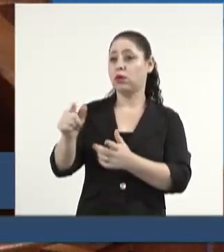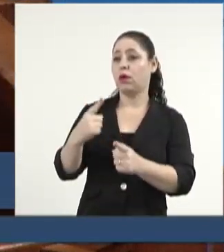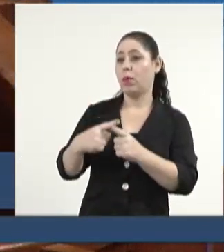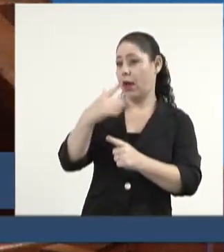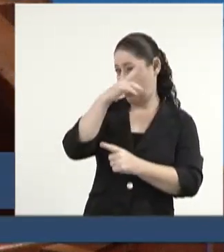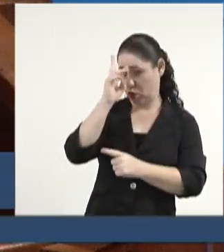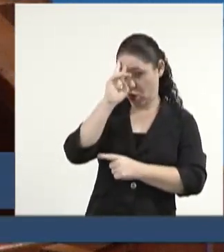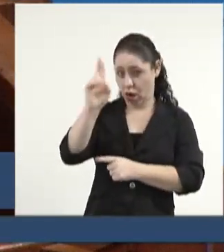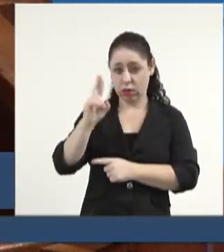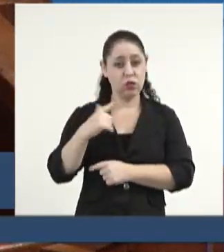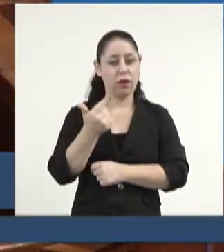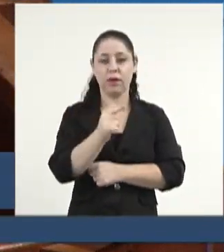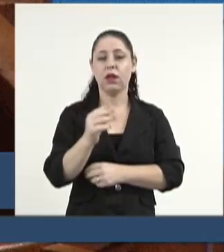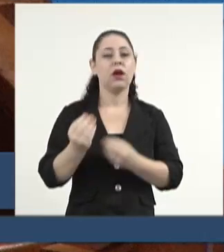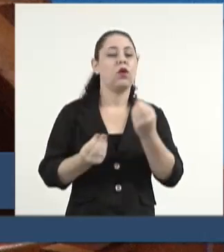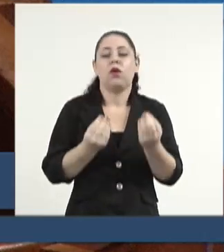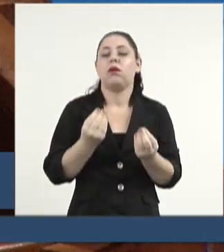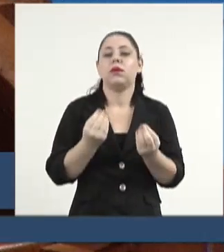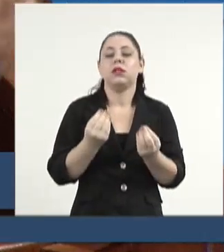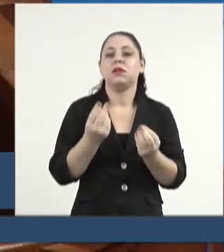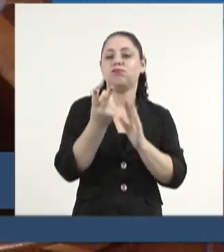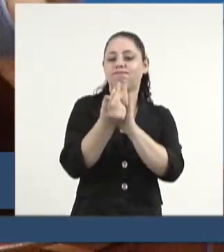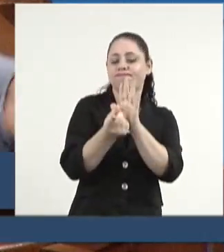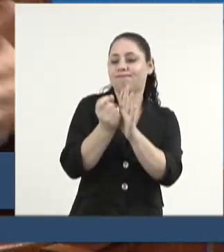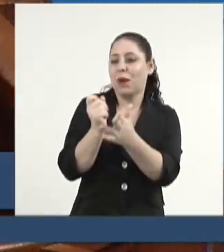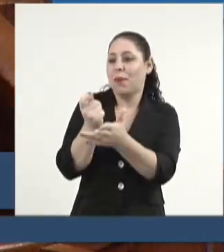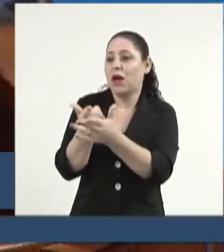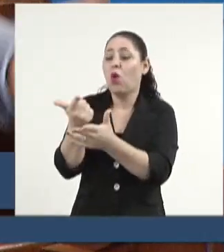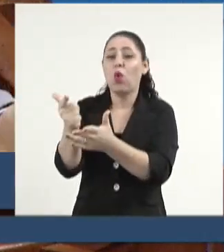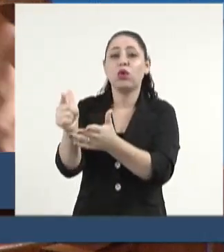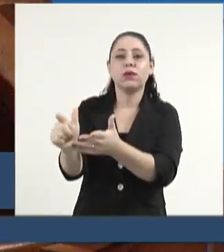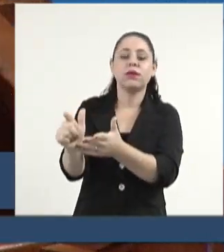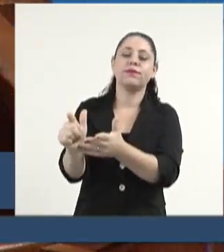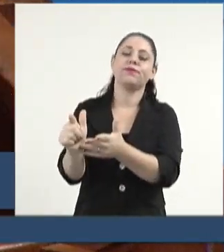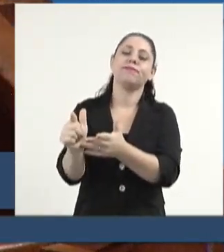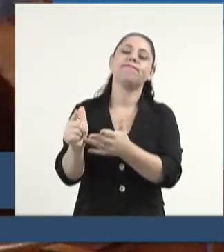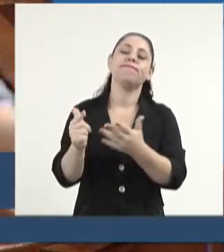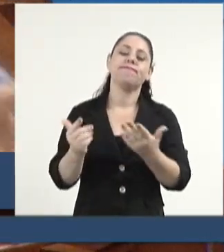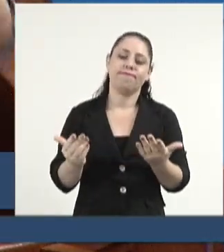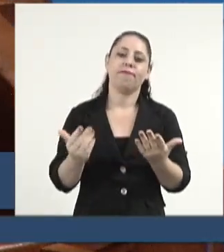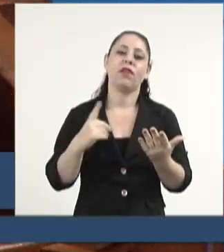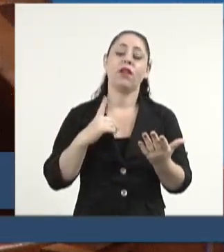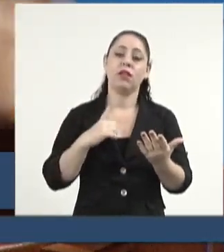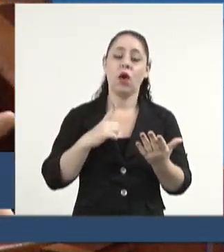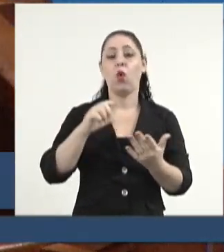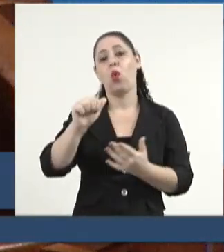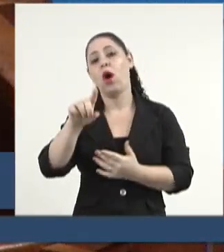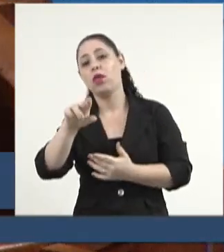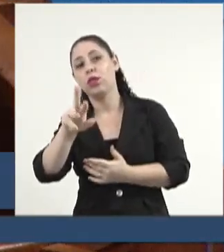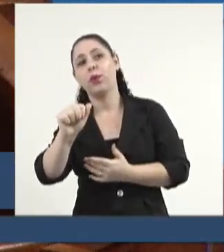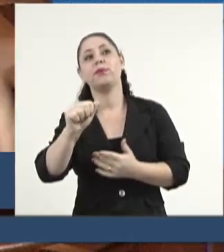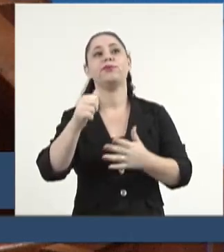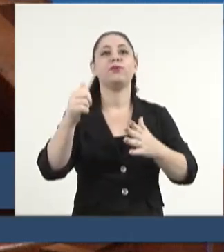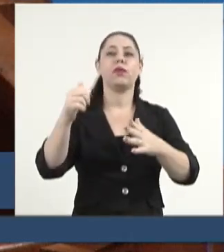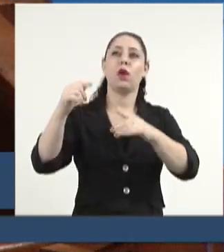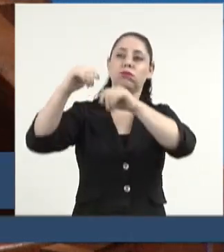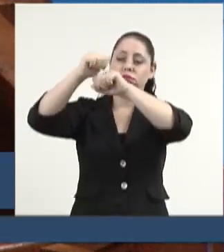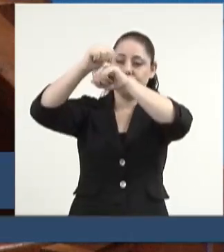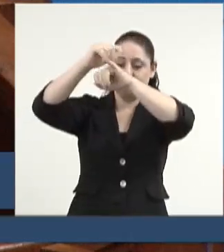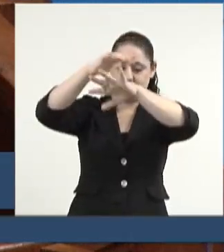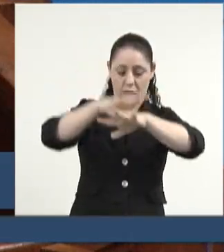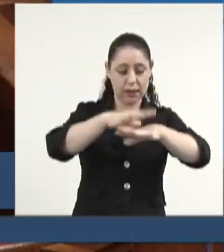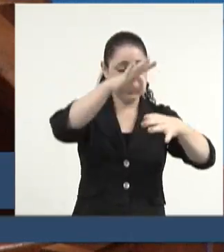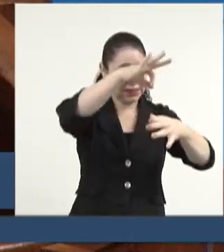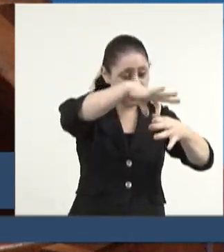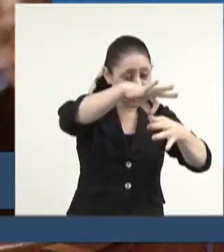produtor não vai ter condições financeiras para estar comprando o adubo, o fertilizante, a